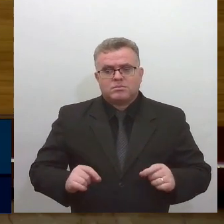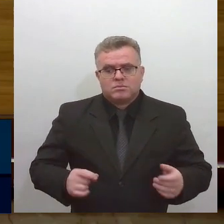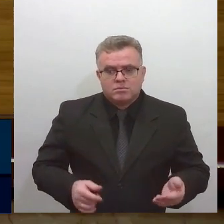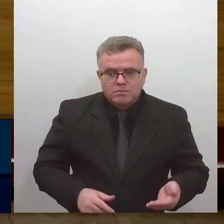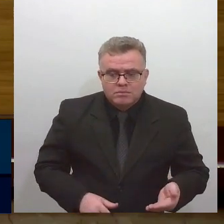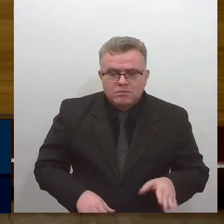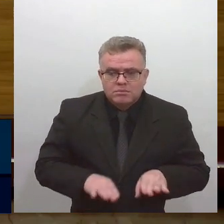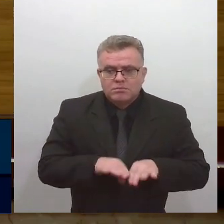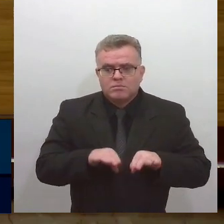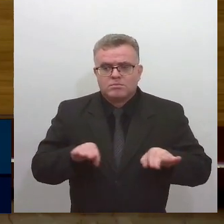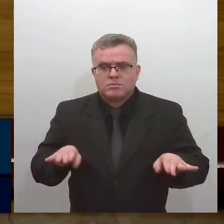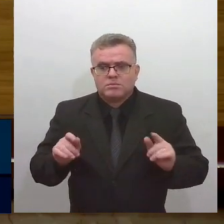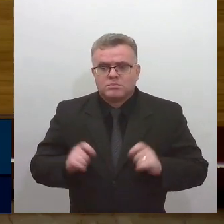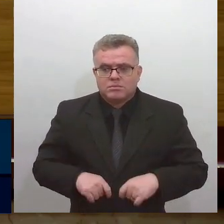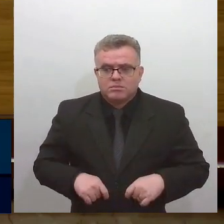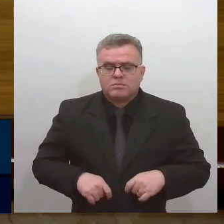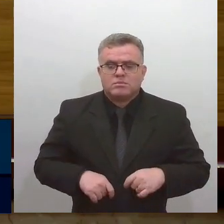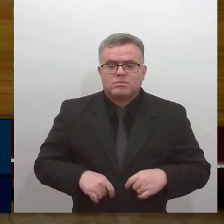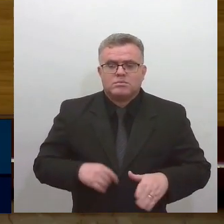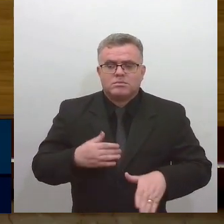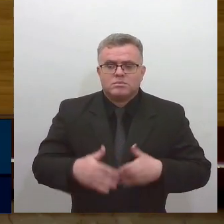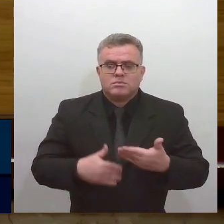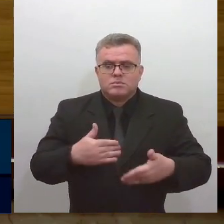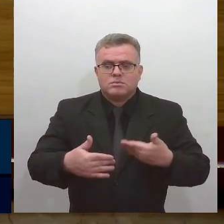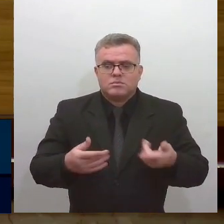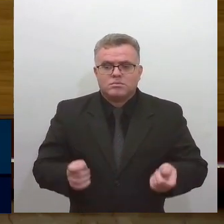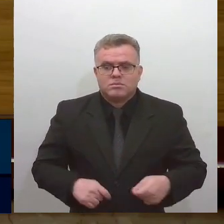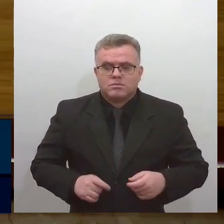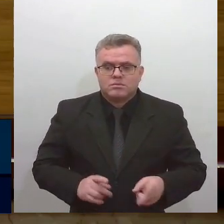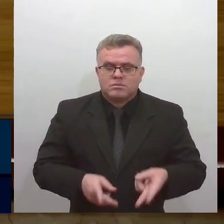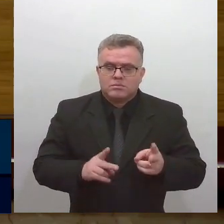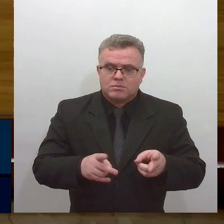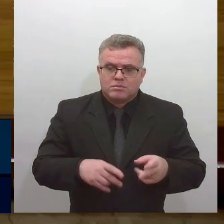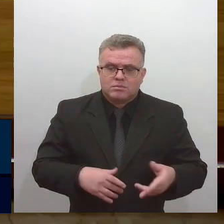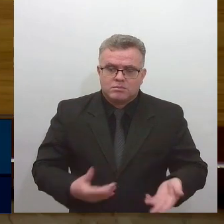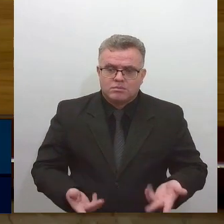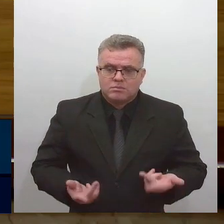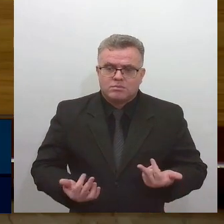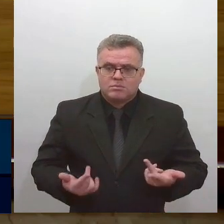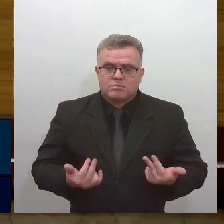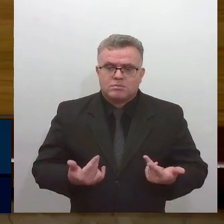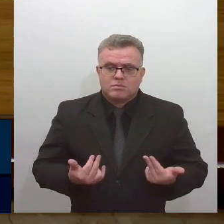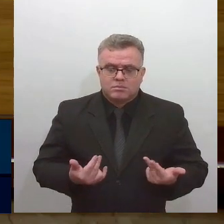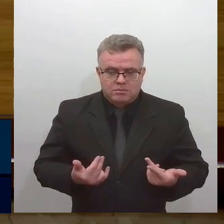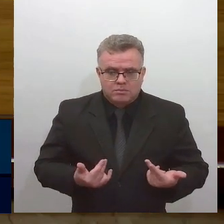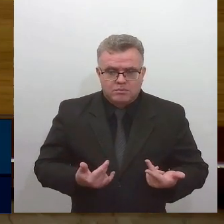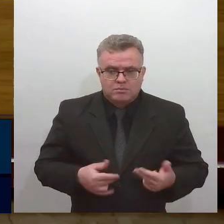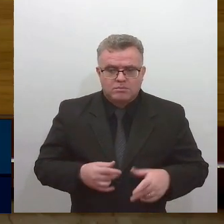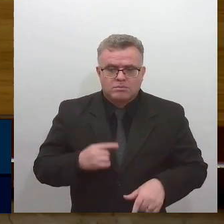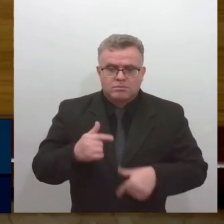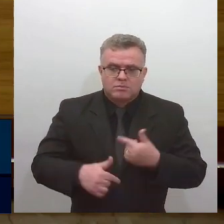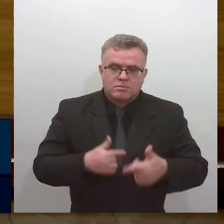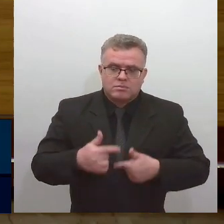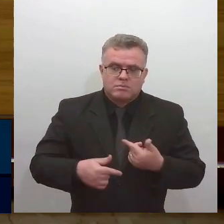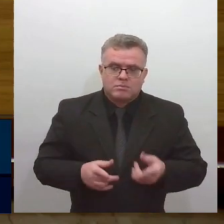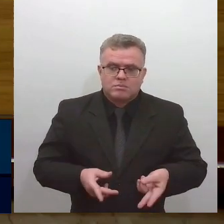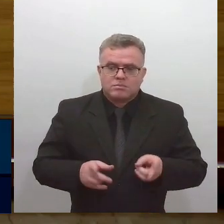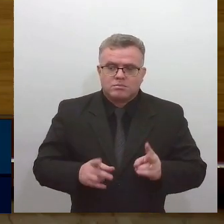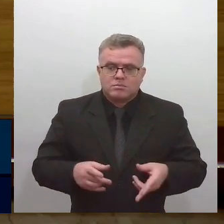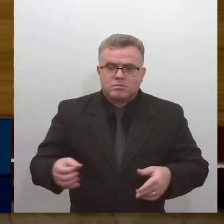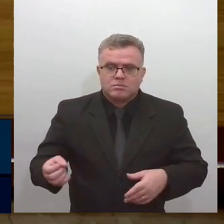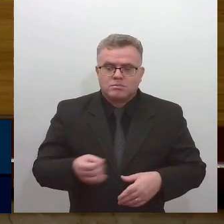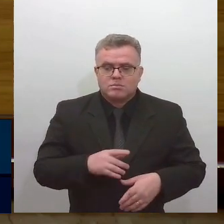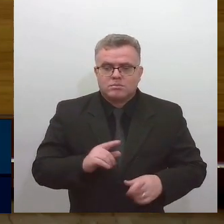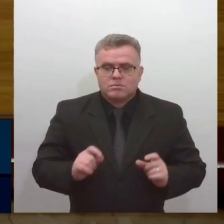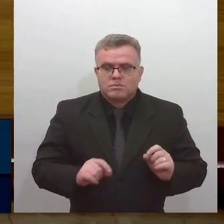acostamentos depois você duplica a rodovia depois coloca o viaduto é a mesma coisa a medida que a gente vai fazendo as novas demandas elas